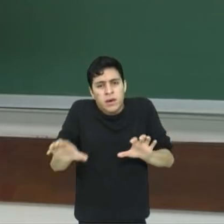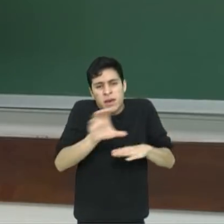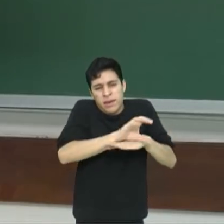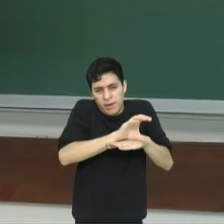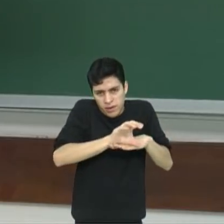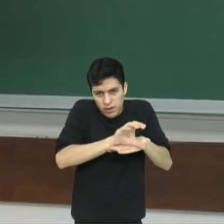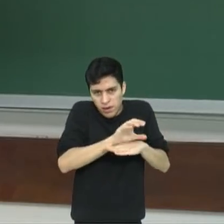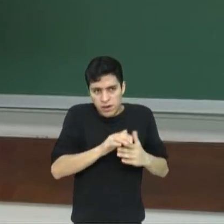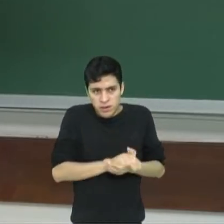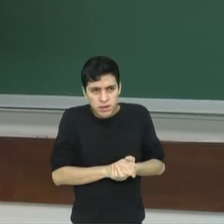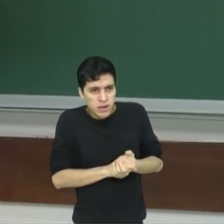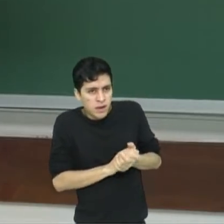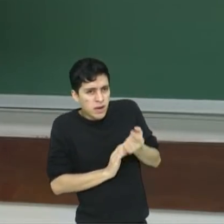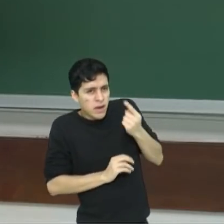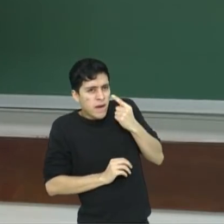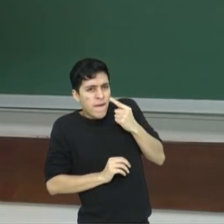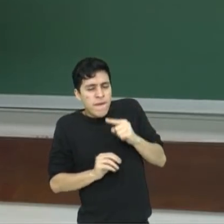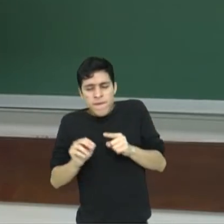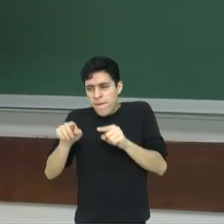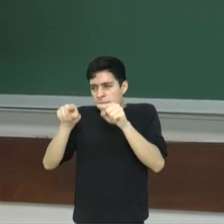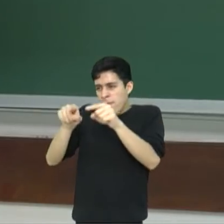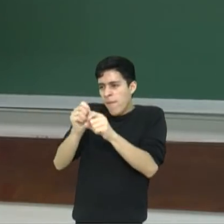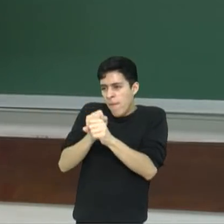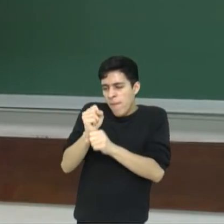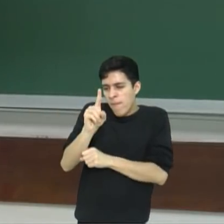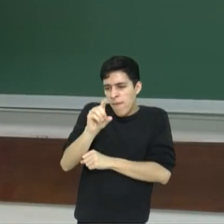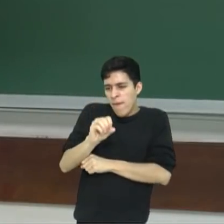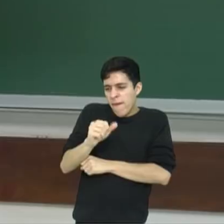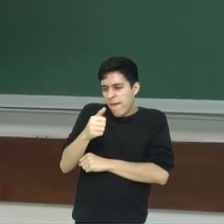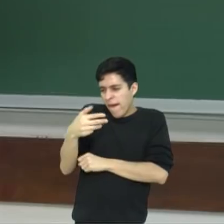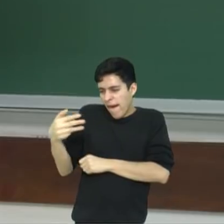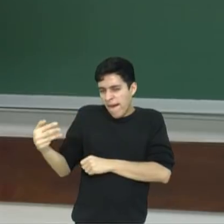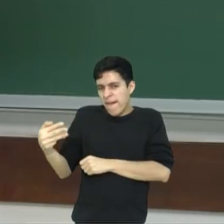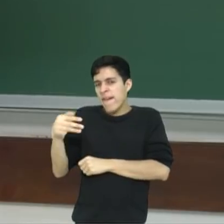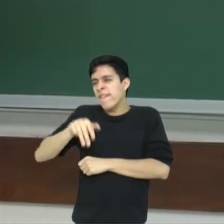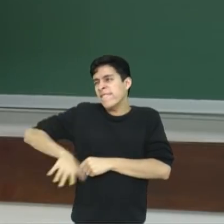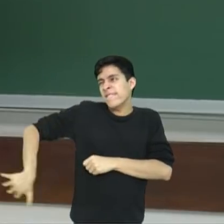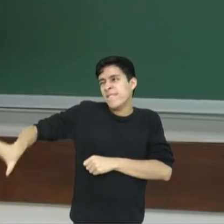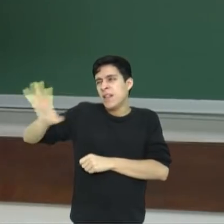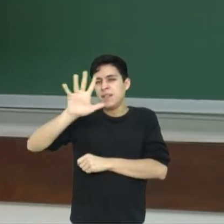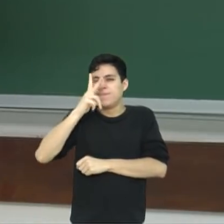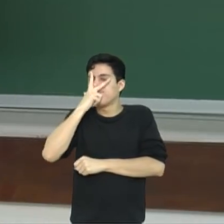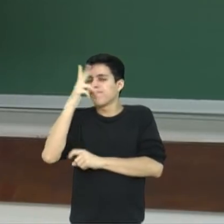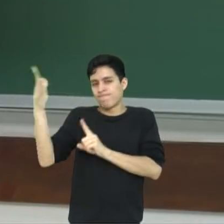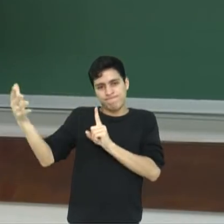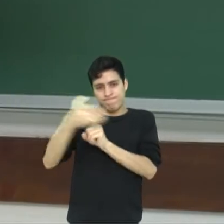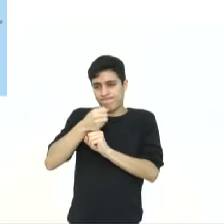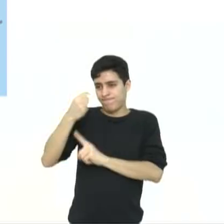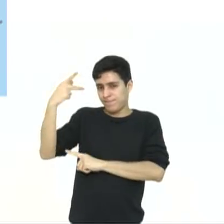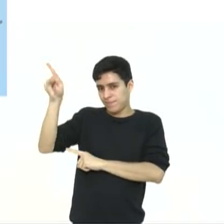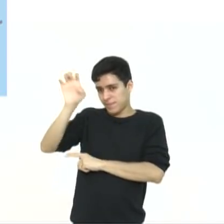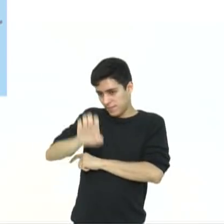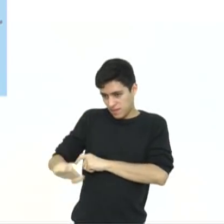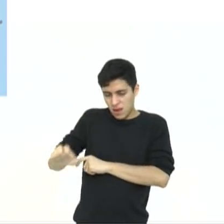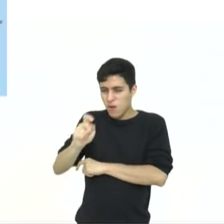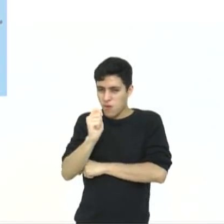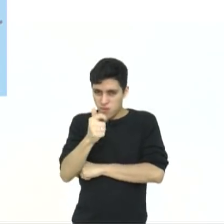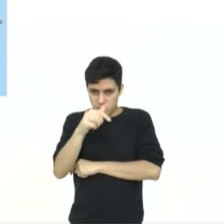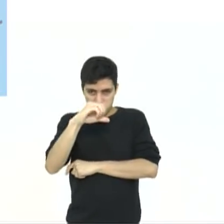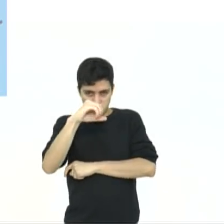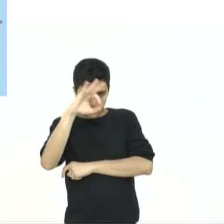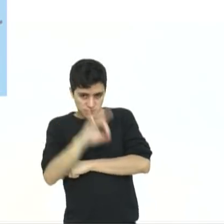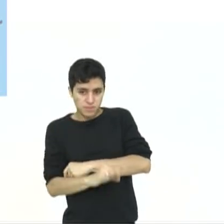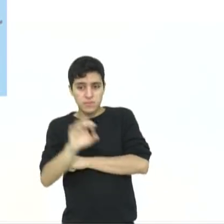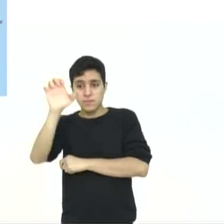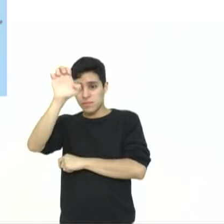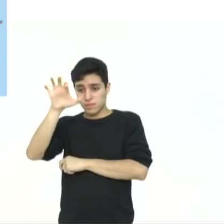cinza, olha a região de 1913, praticamente totalmente dominada, quase 90% dominada pelas